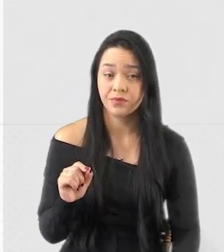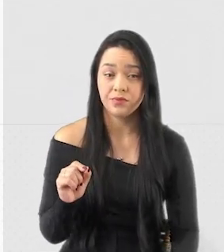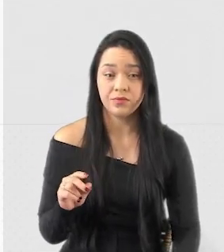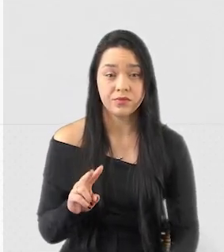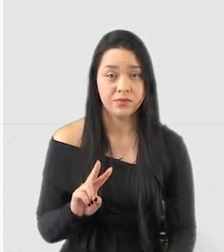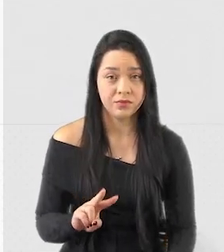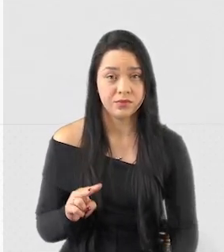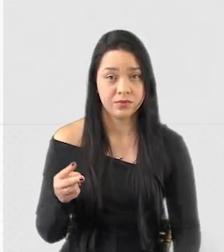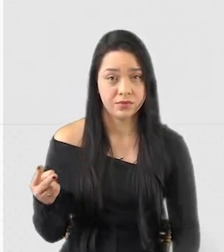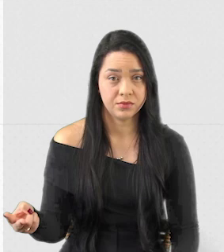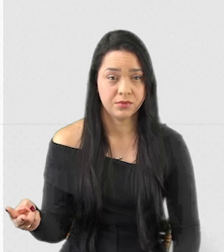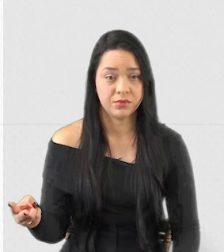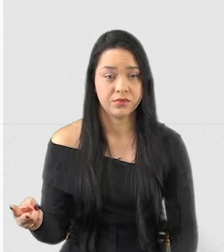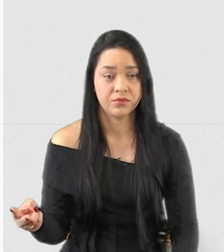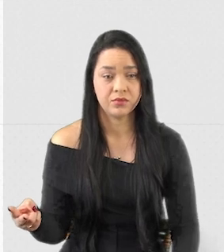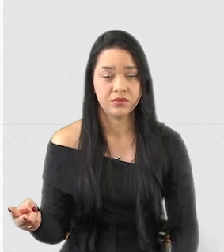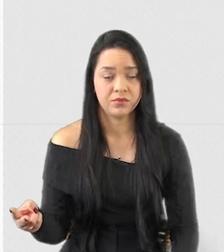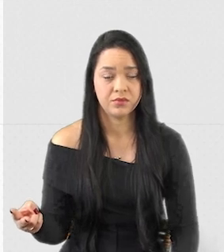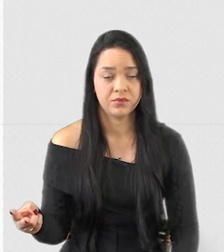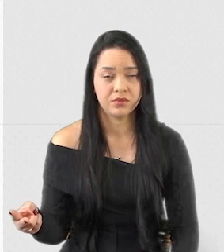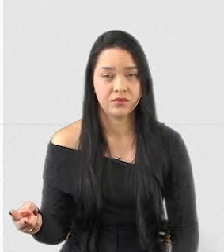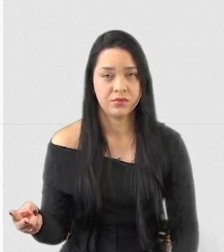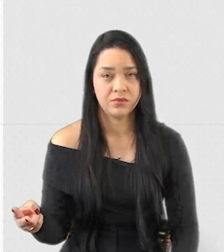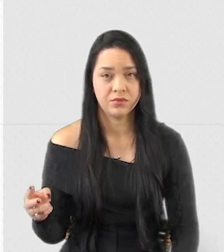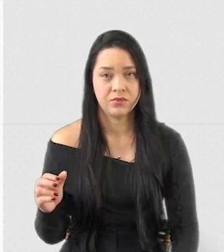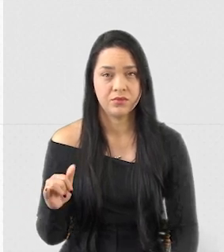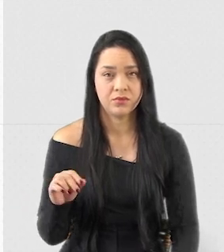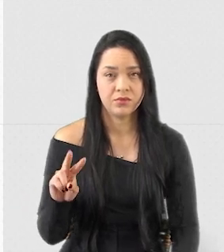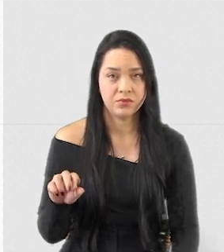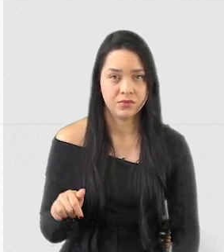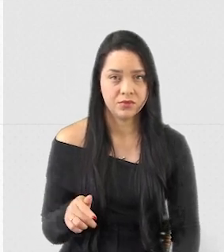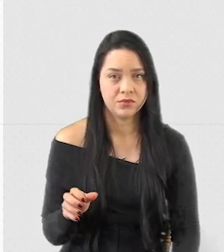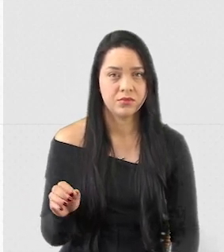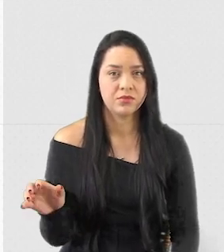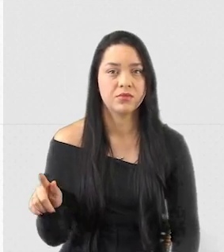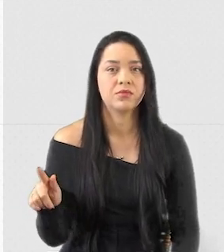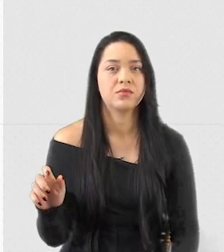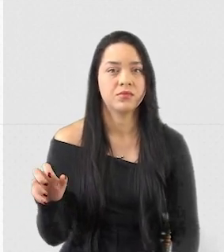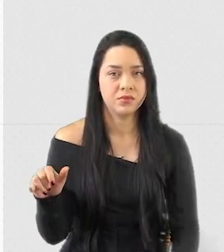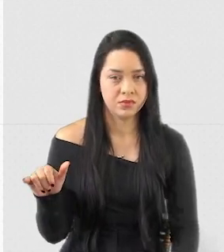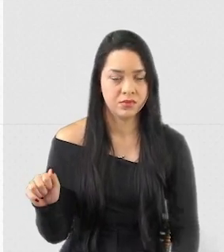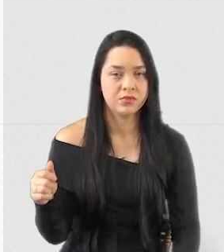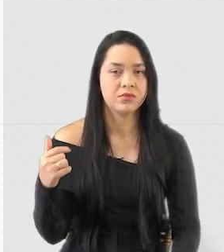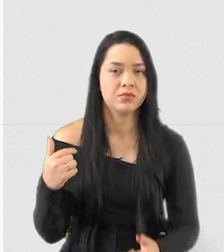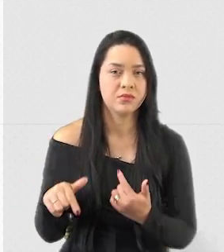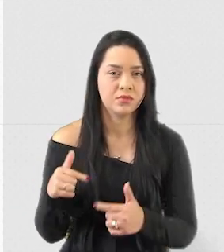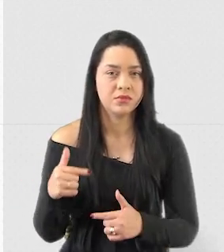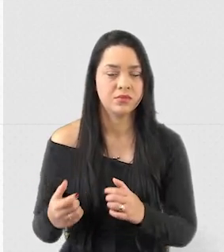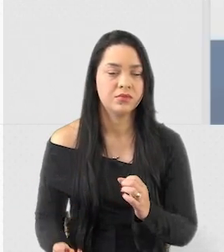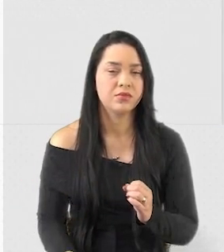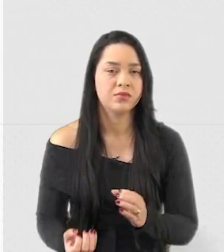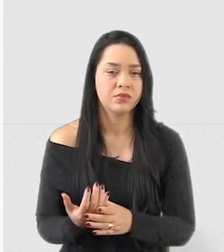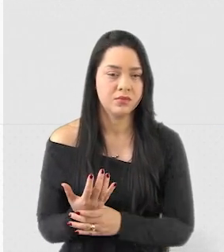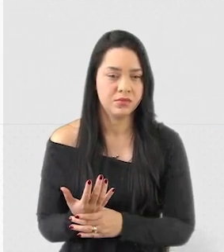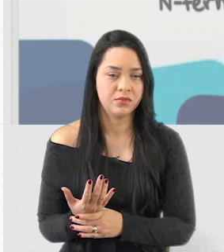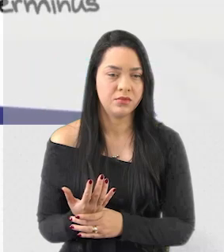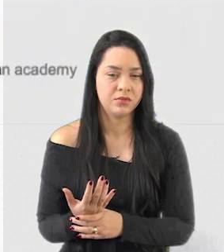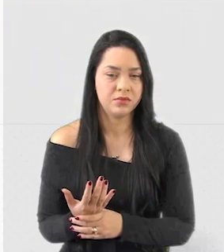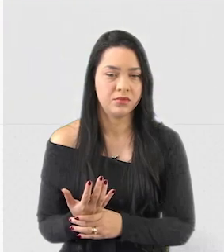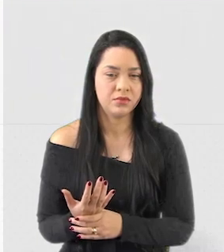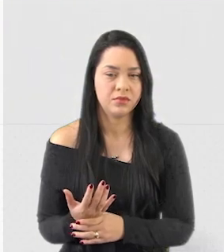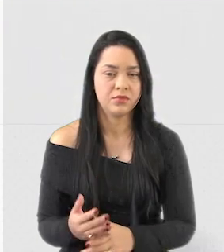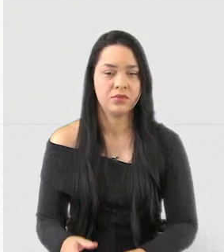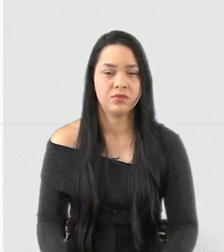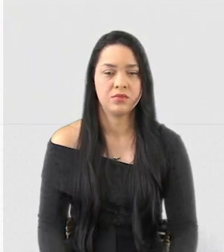traduz, né, nada mais é do que uma ativação gênica, que é o trabalho de um gene para produzir uma proteína, né,